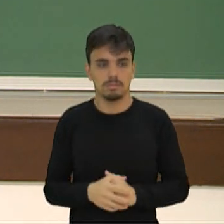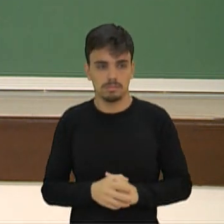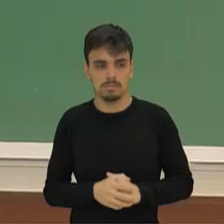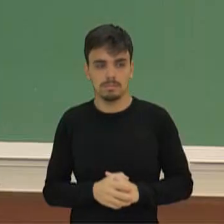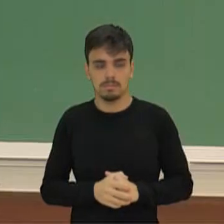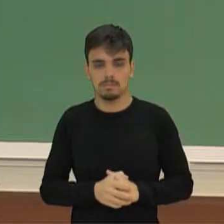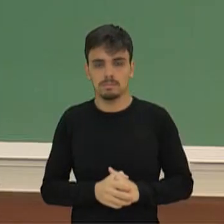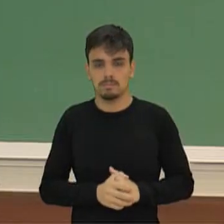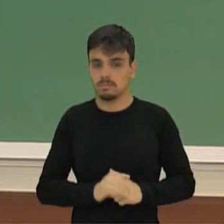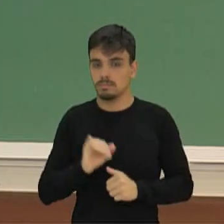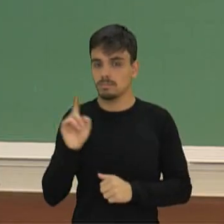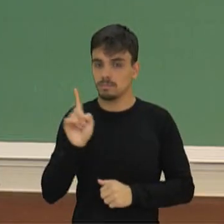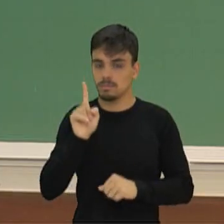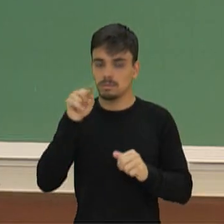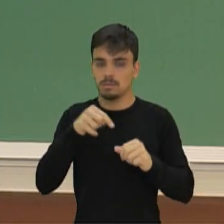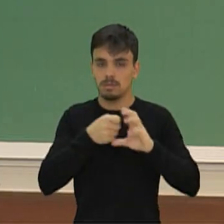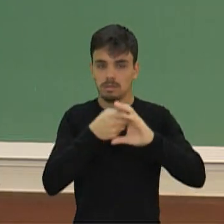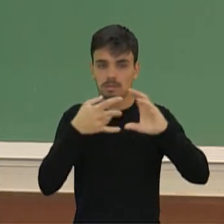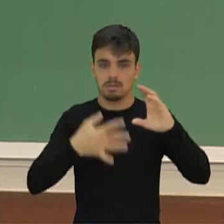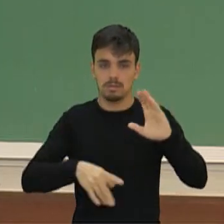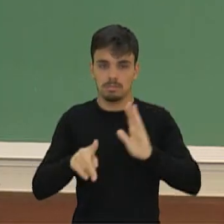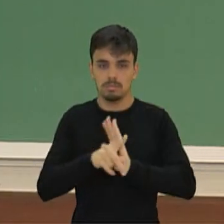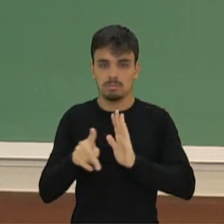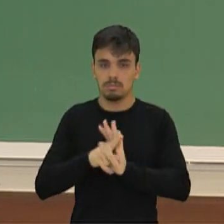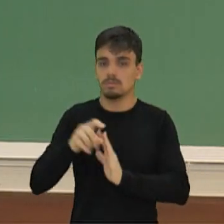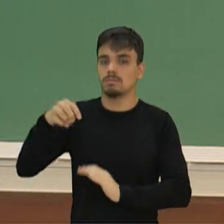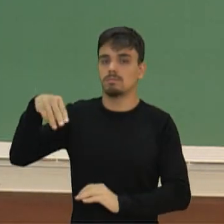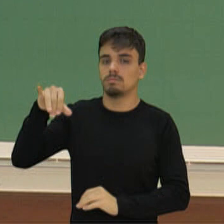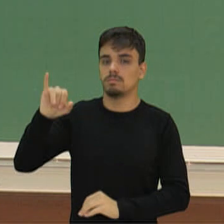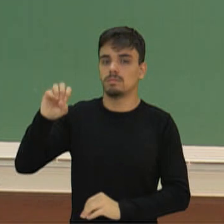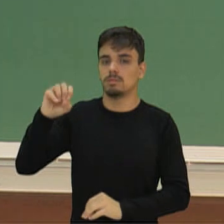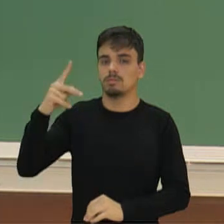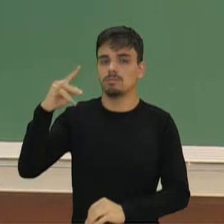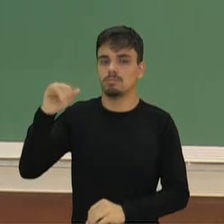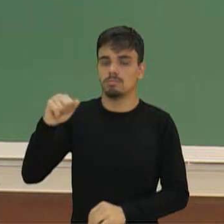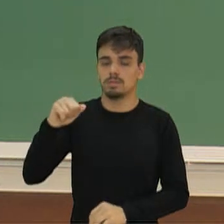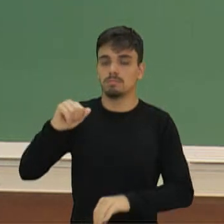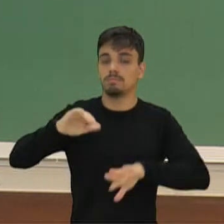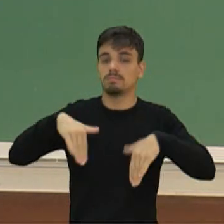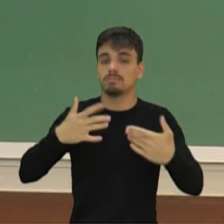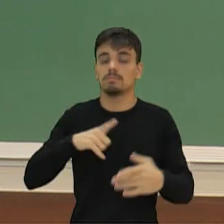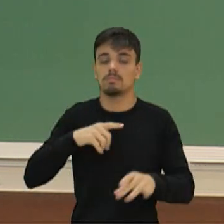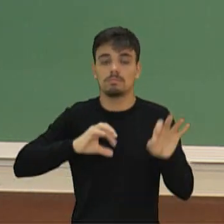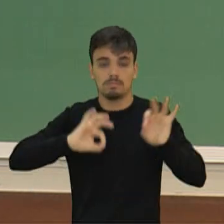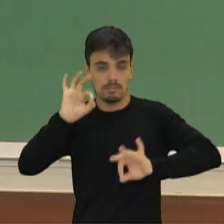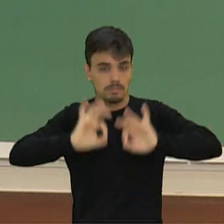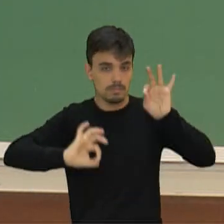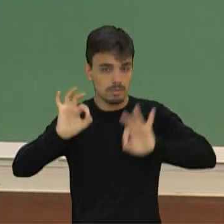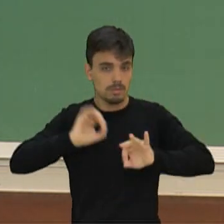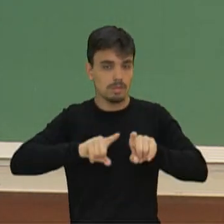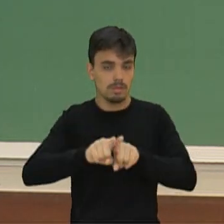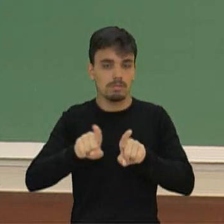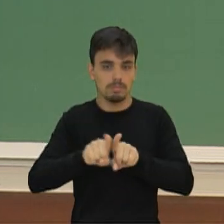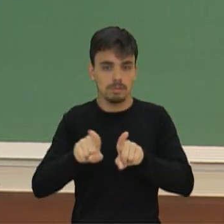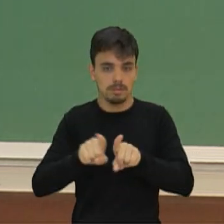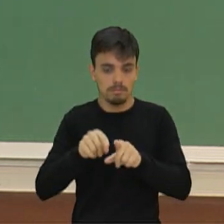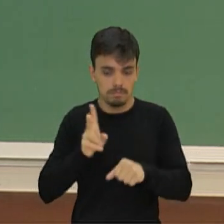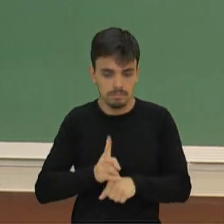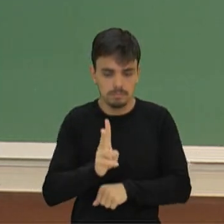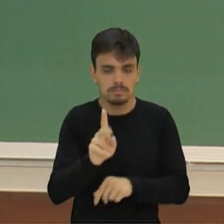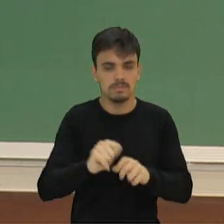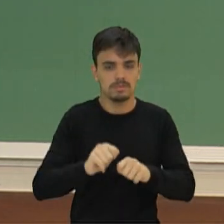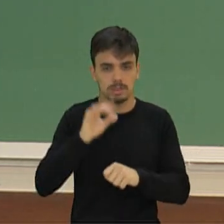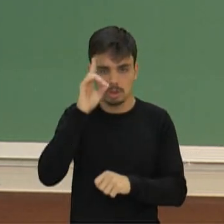Então isso é a caracterização que temos do aspecto da miopia, certo? Com as correções que devemos eventualmente fazer,